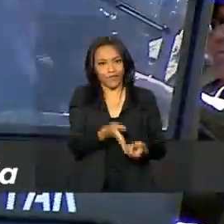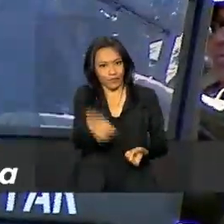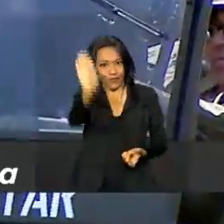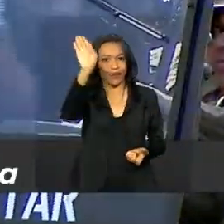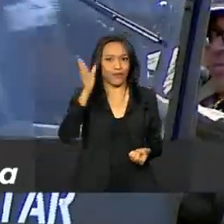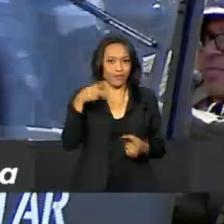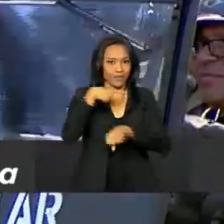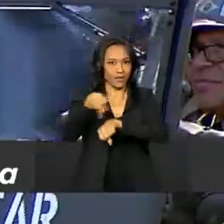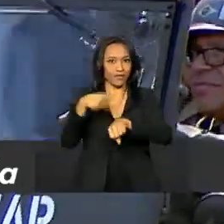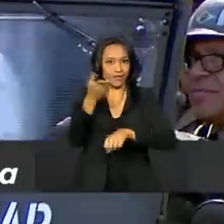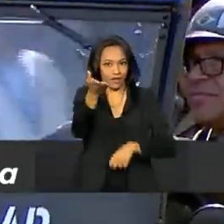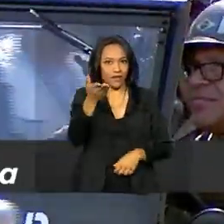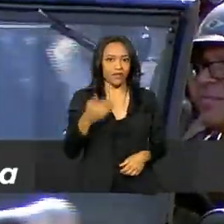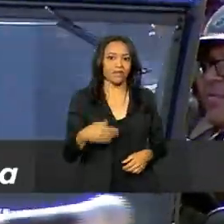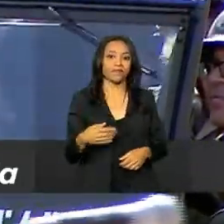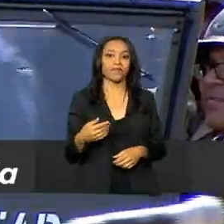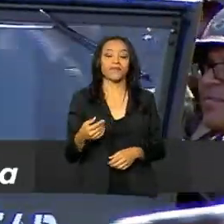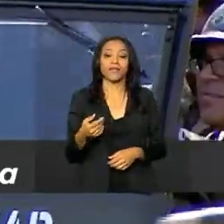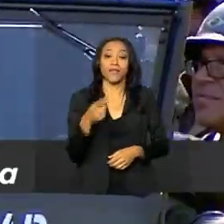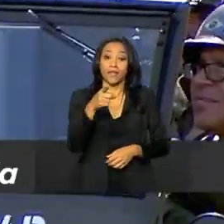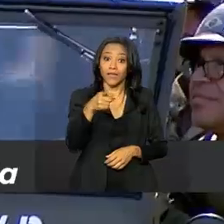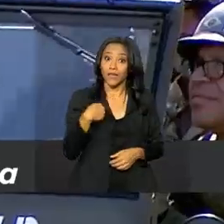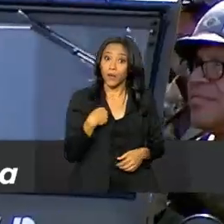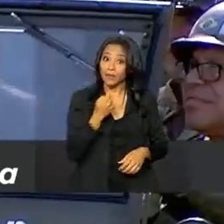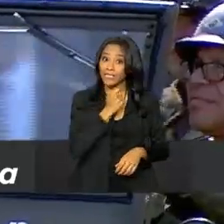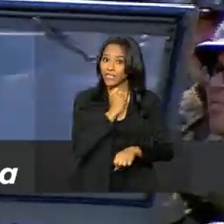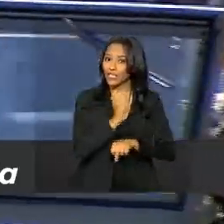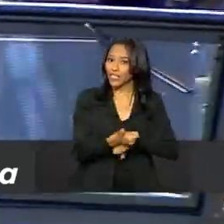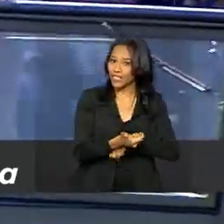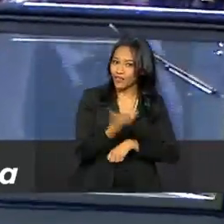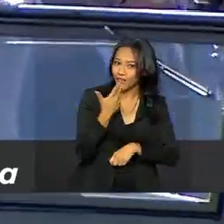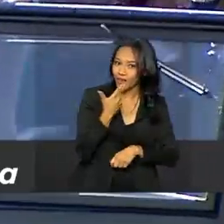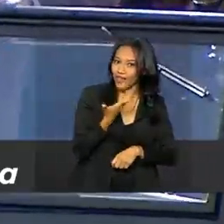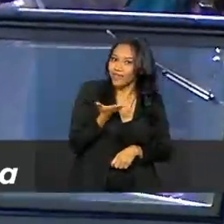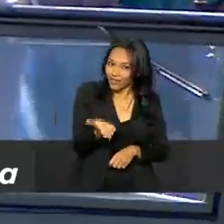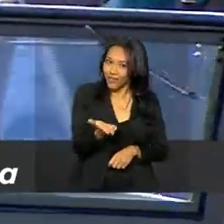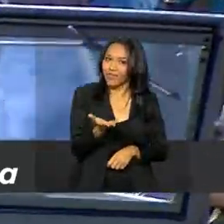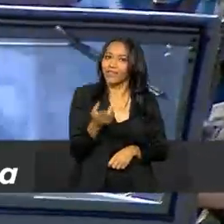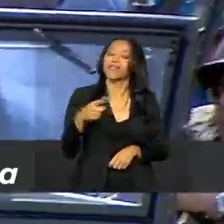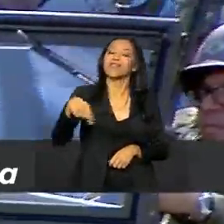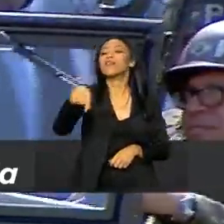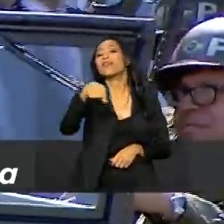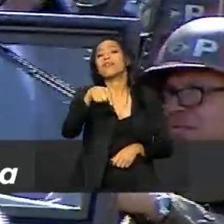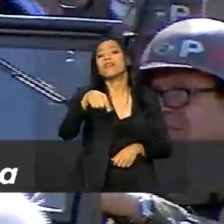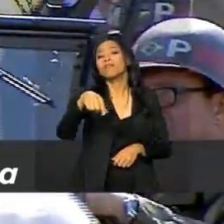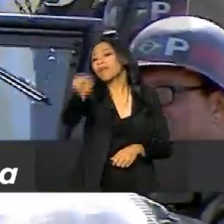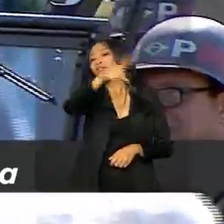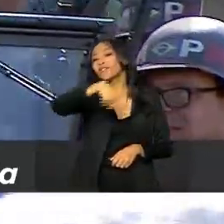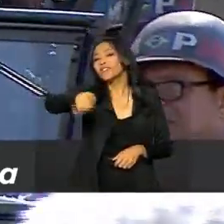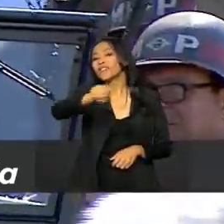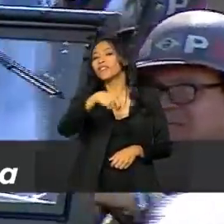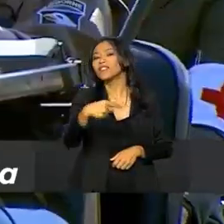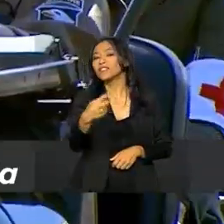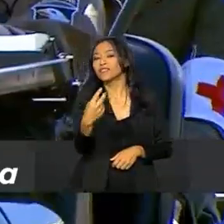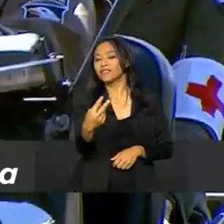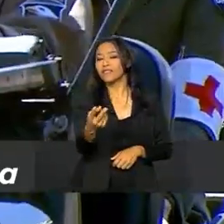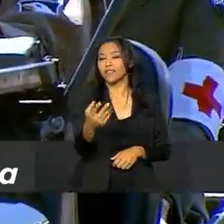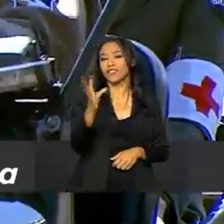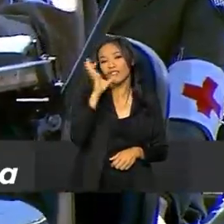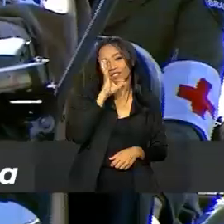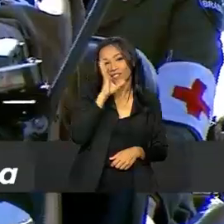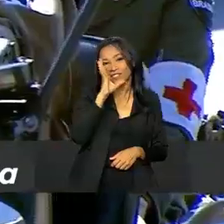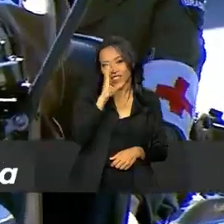E olha, vou até dar uma dica aqui, Coronel Demutti, para os para o nosso público mais jovem, que talvez não